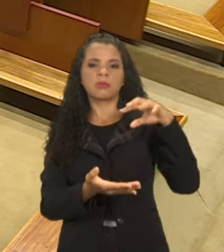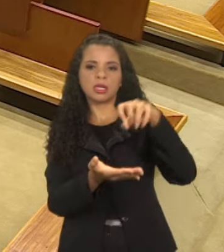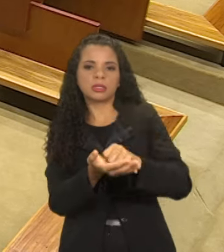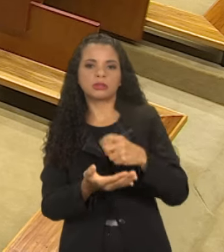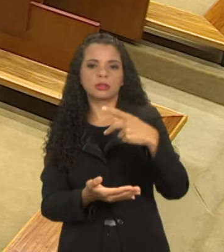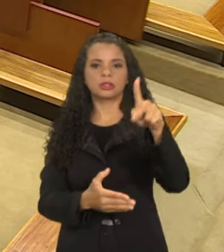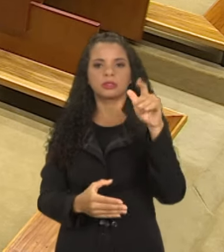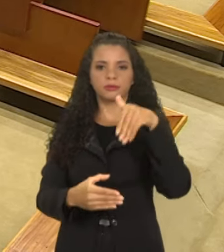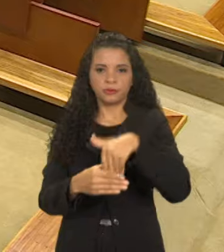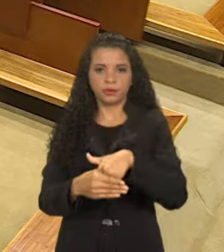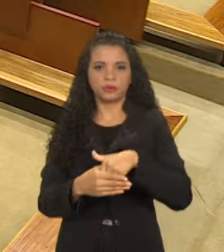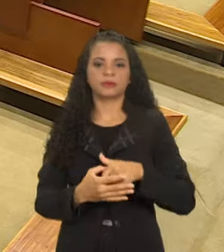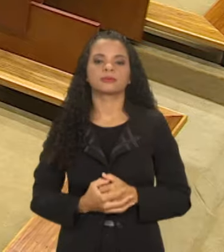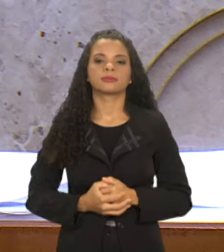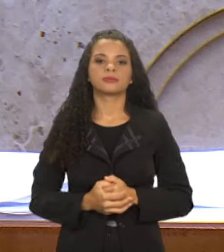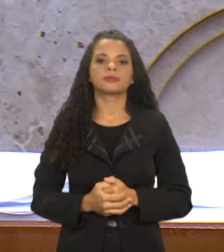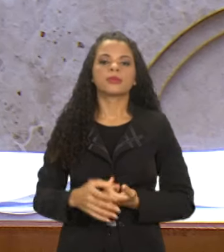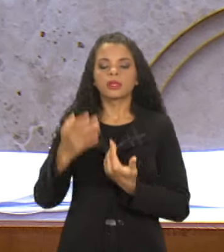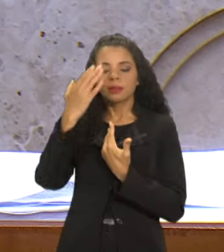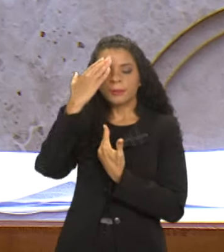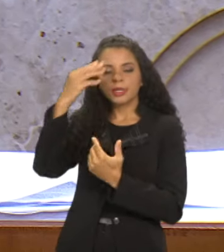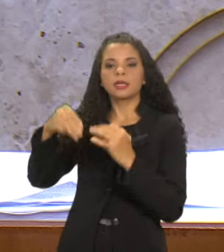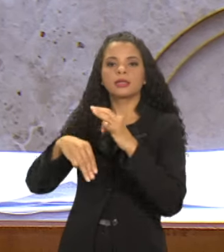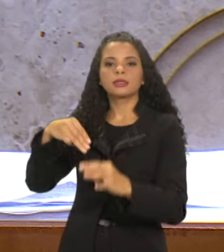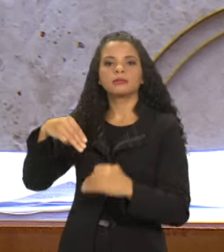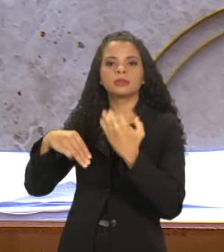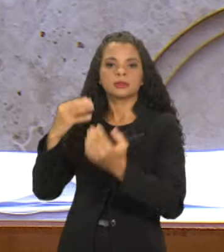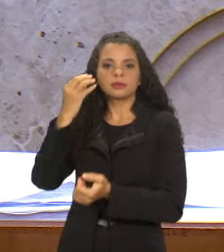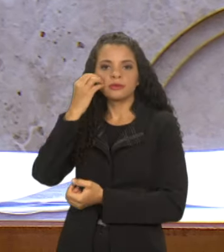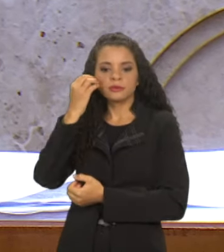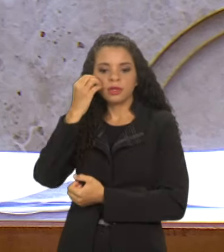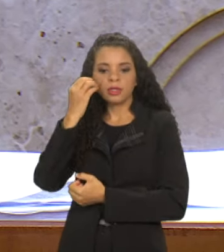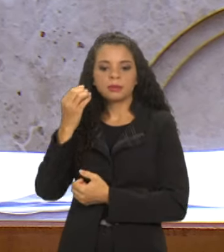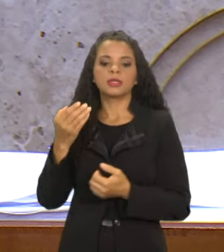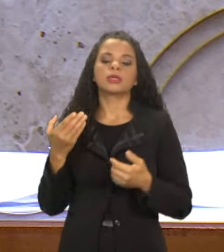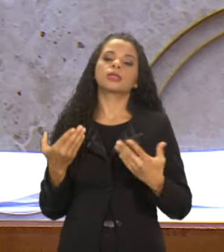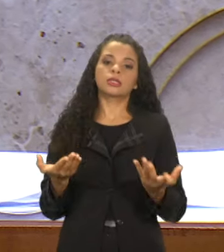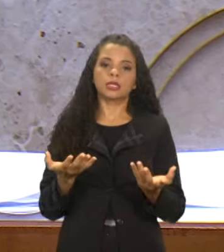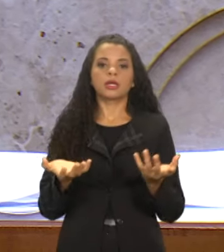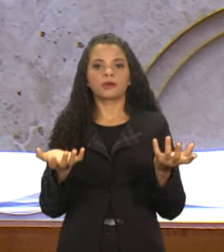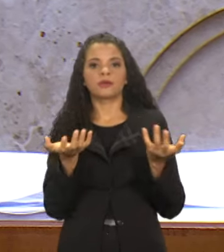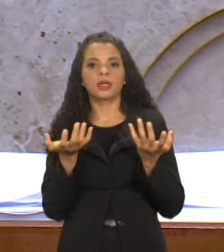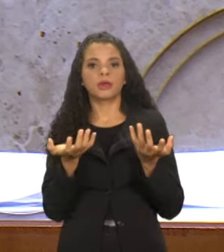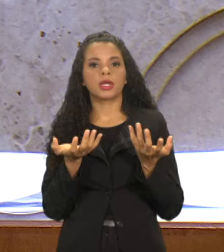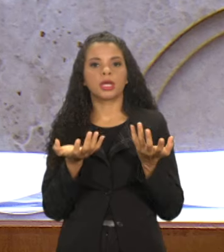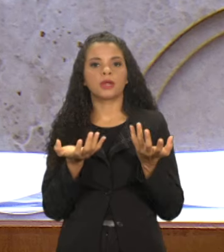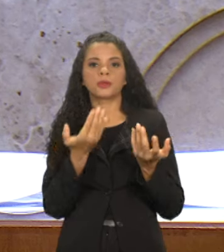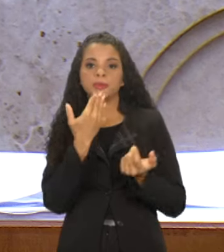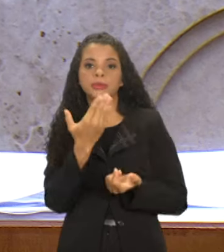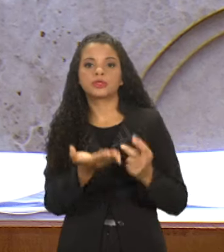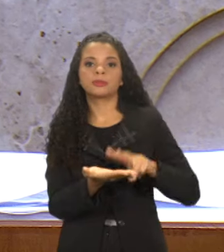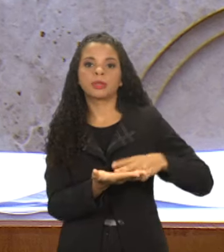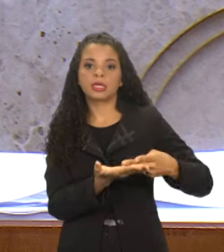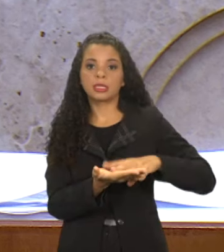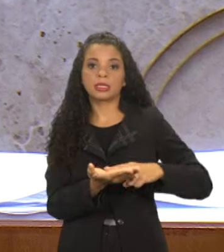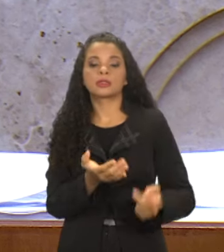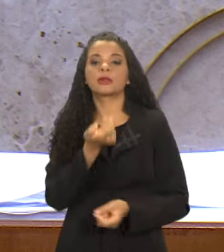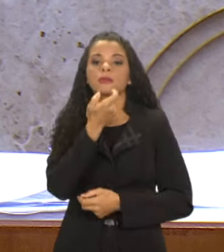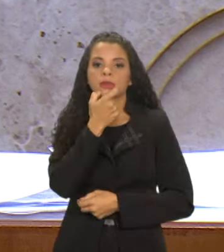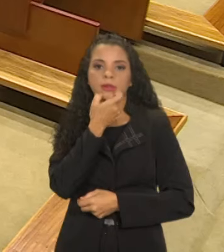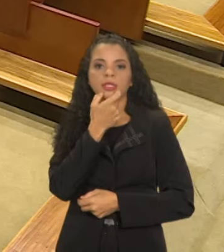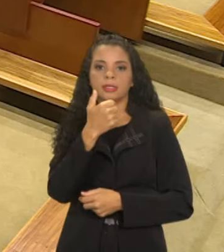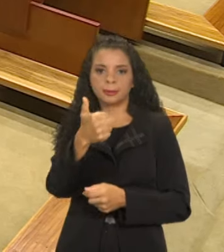Obrigado, ministro Flávio Gino. Então, logo ratificado, eu vou providenciar a tradução para o inglês e imediatamente remeter para a justiça inglesa. Pois não,